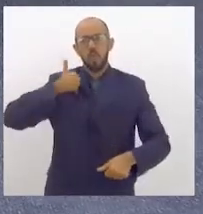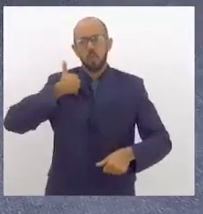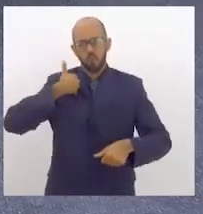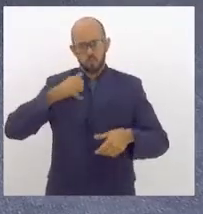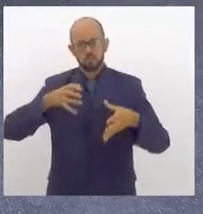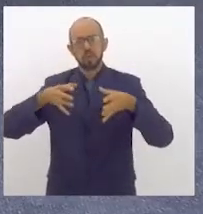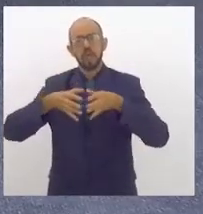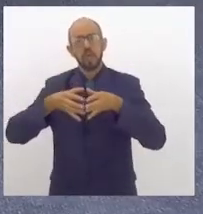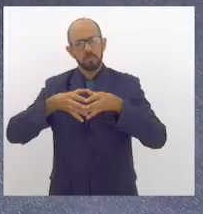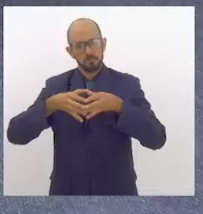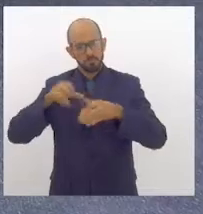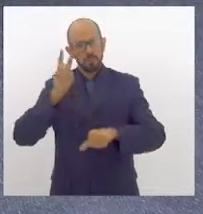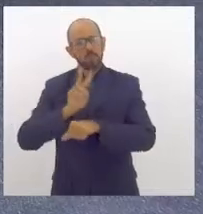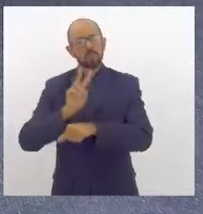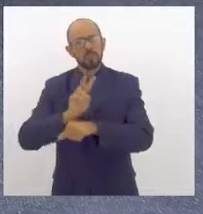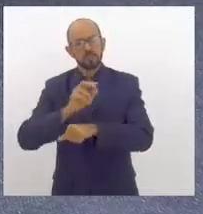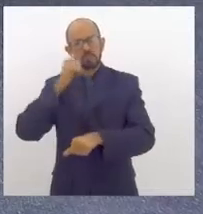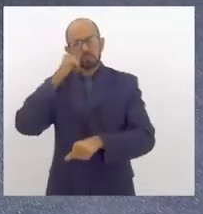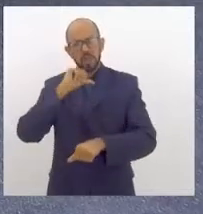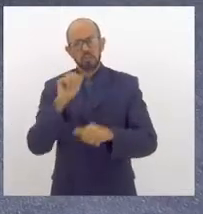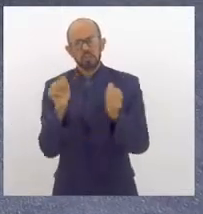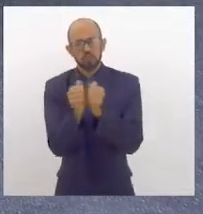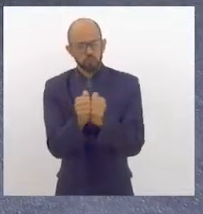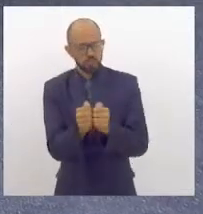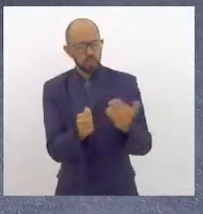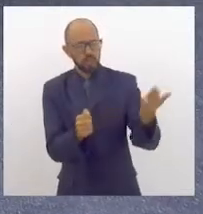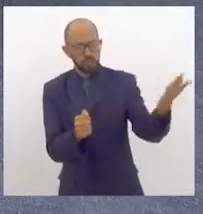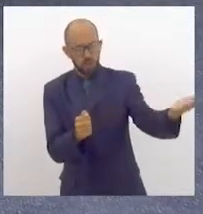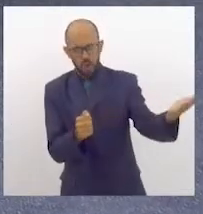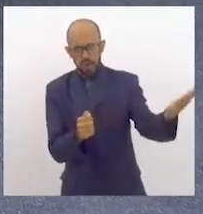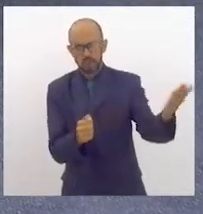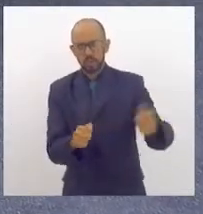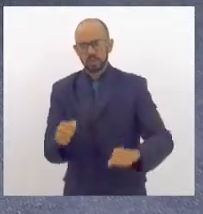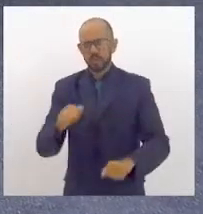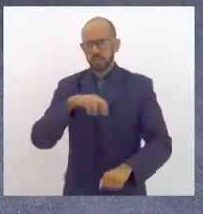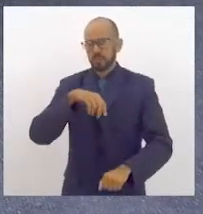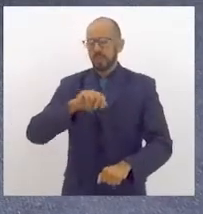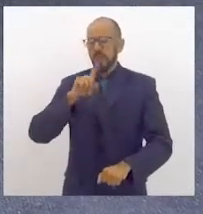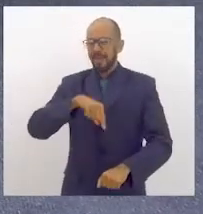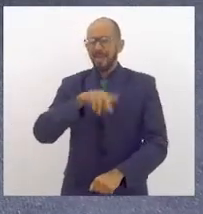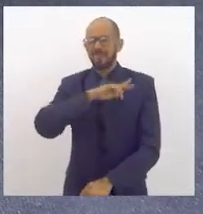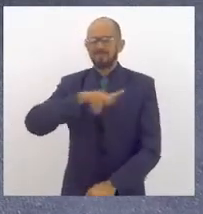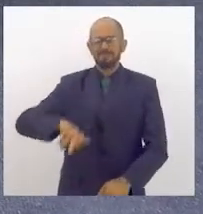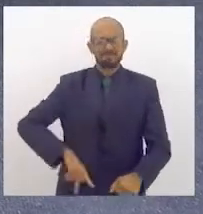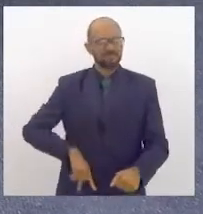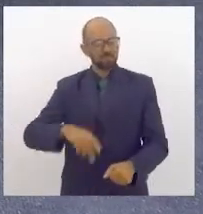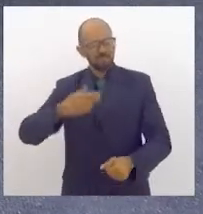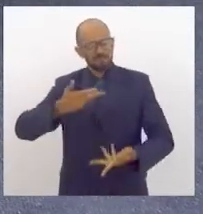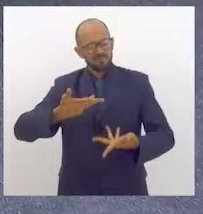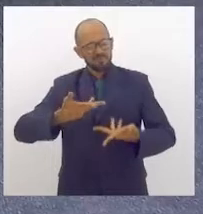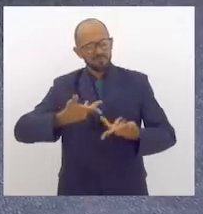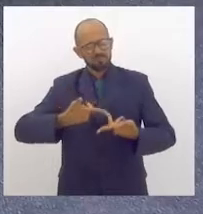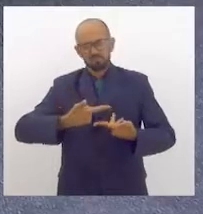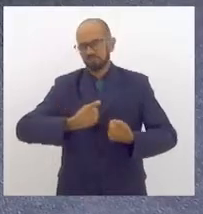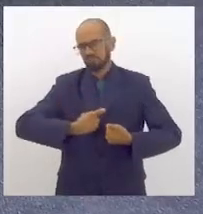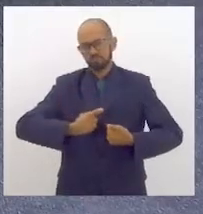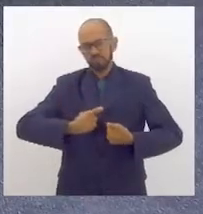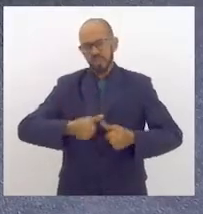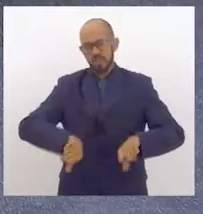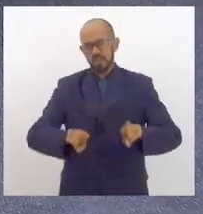da comissão de defesa da e junto com vossa excelência que Preside de maneira muito qualificada E